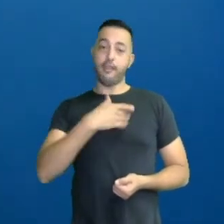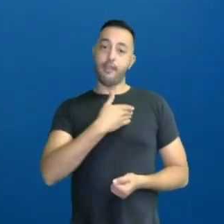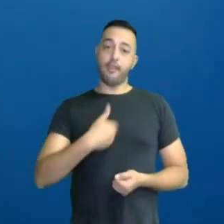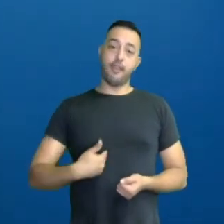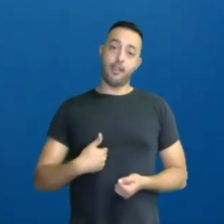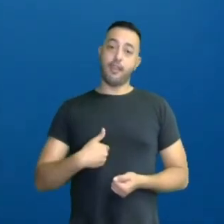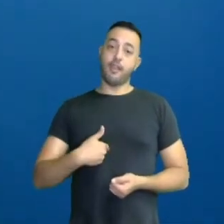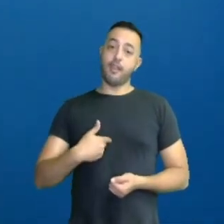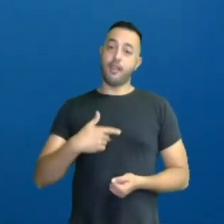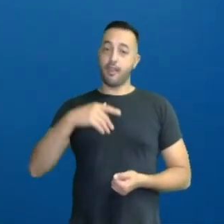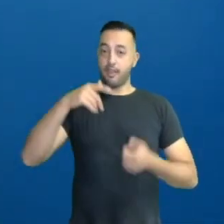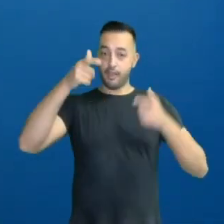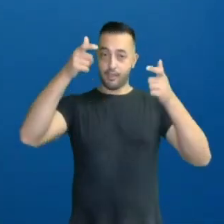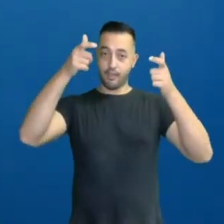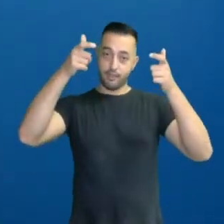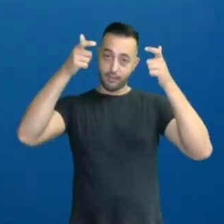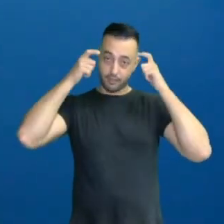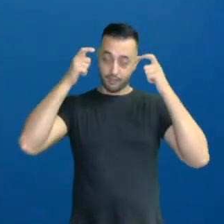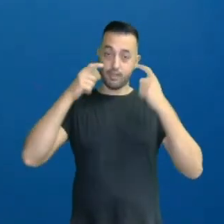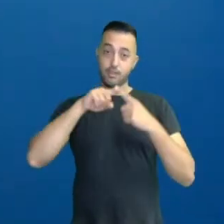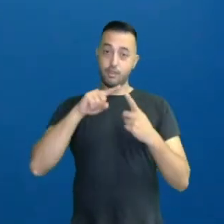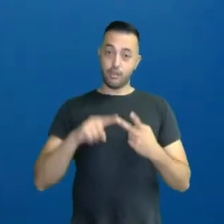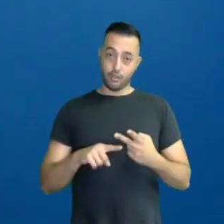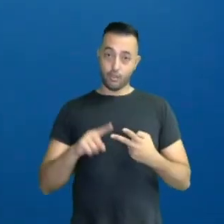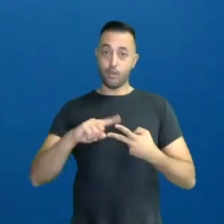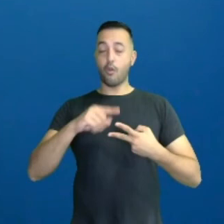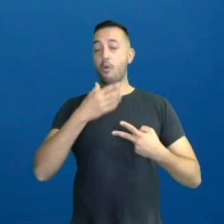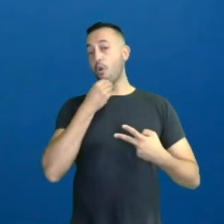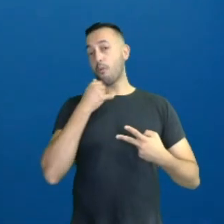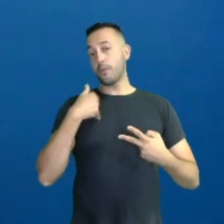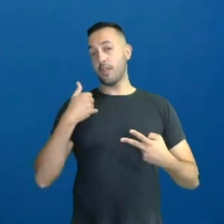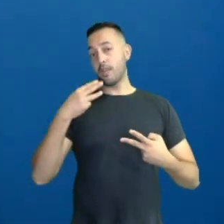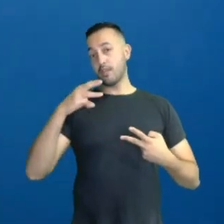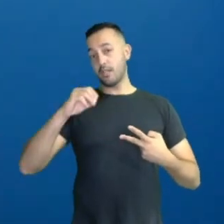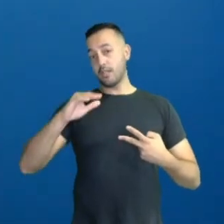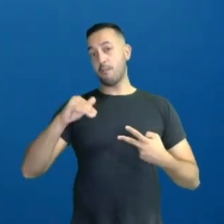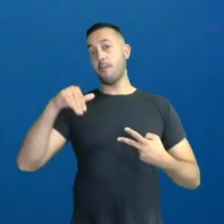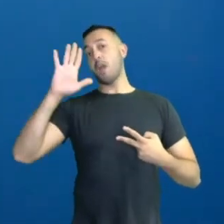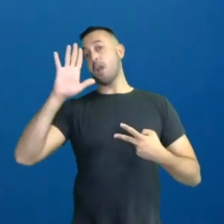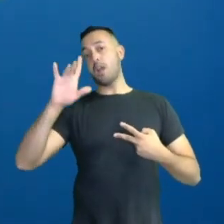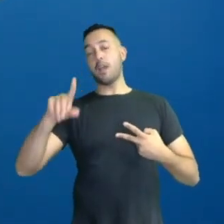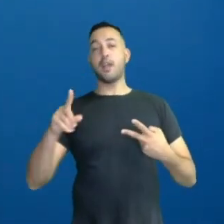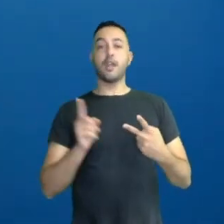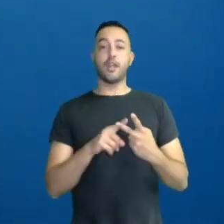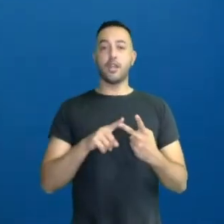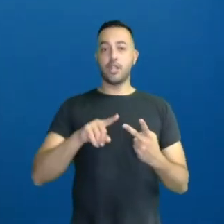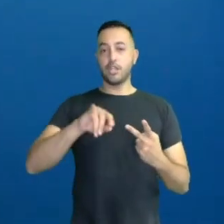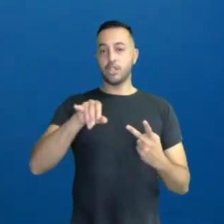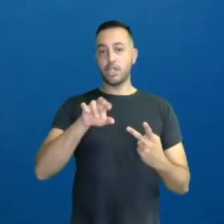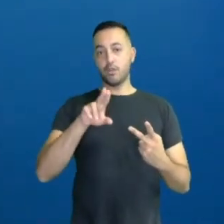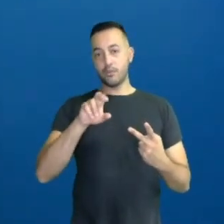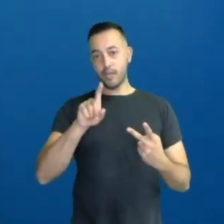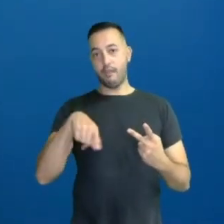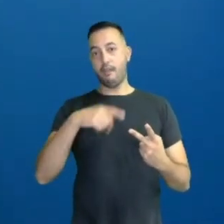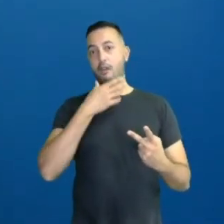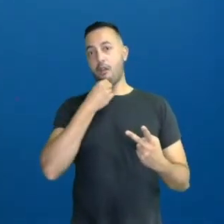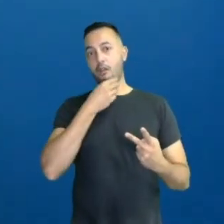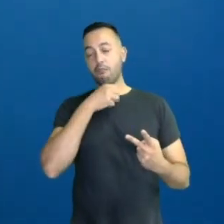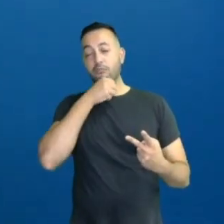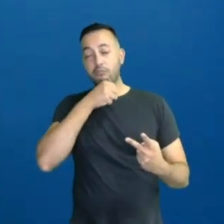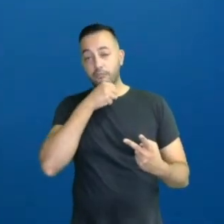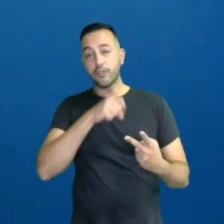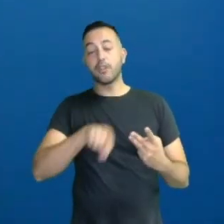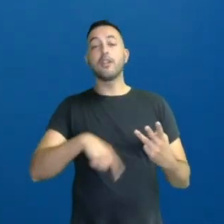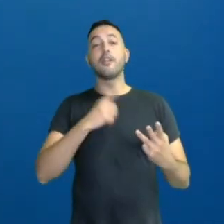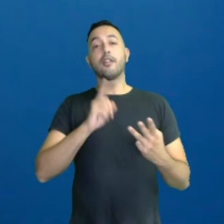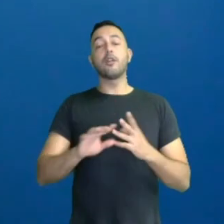a Ápela, que tomava as decisões, que eram homens com mais de 30 anos, a Jerusa, que era gerido por anciãos, e o Conselho de Éforos, que